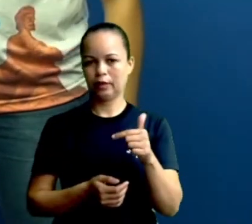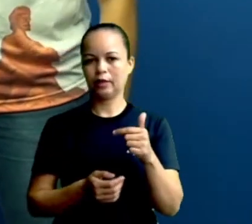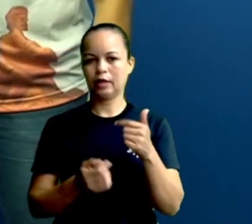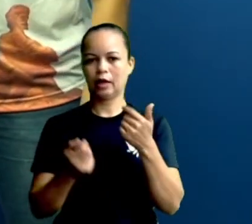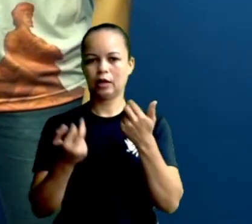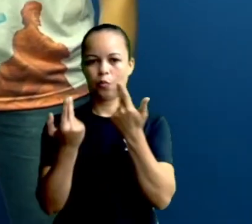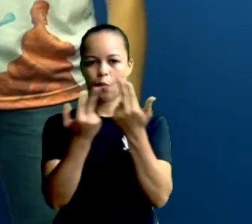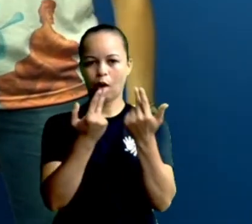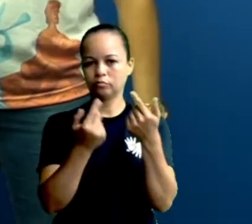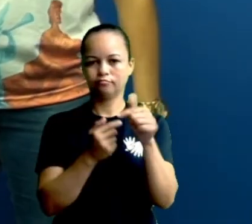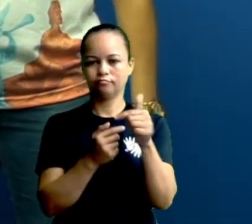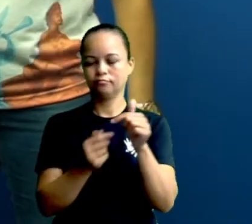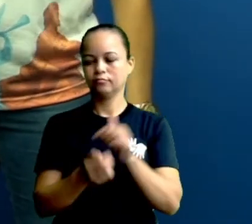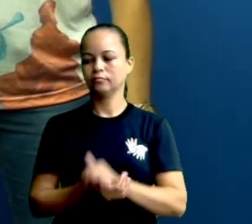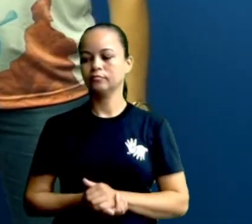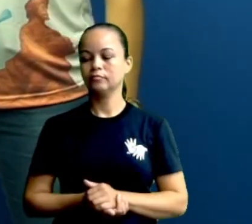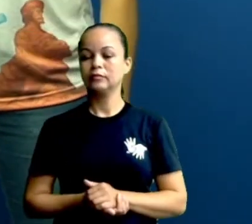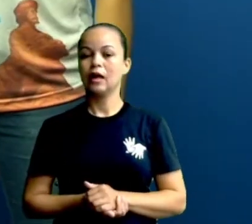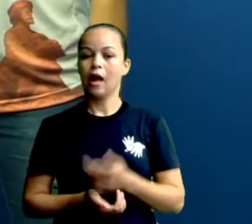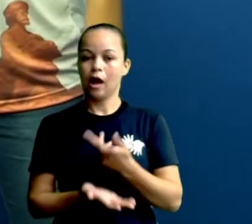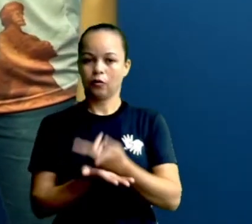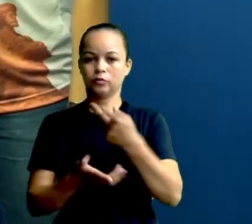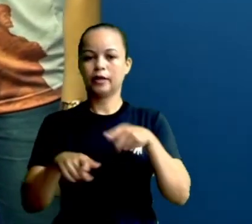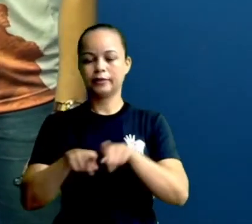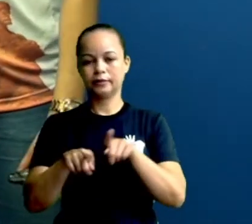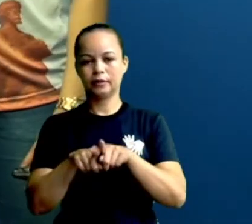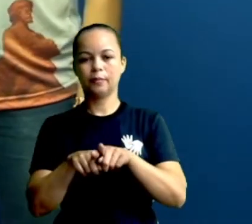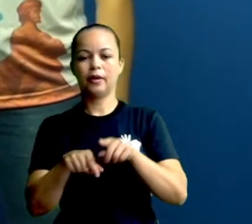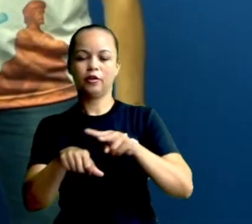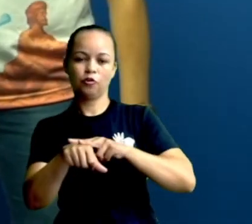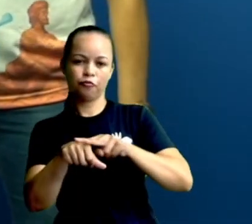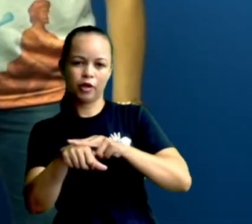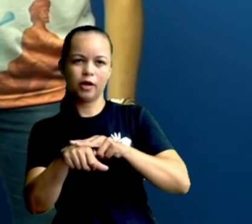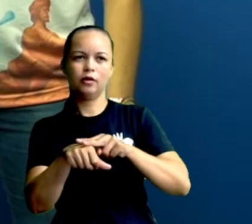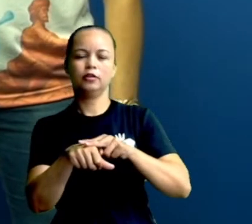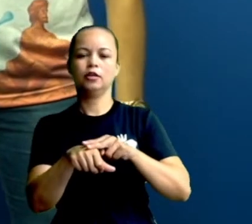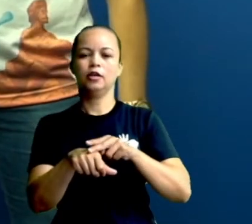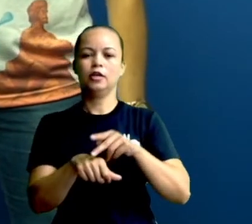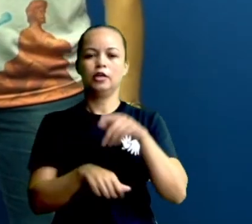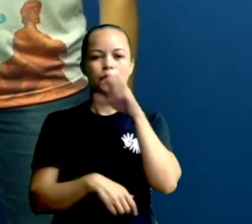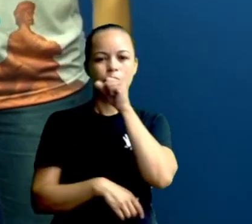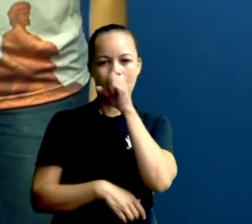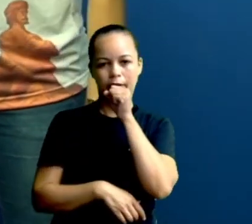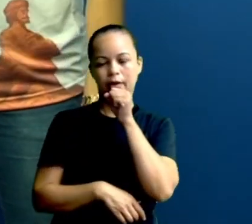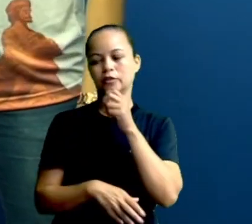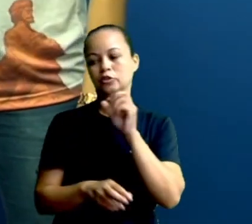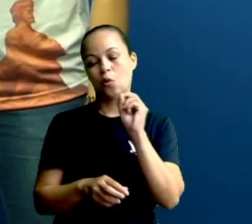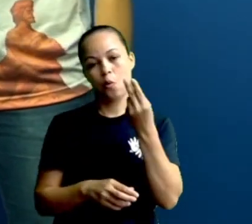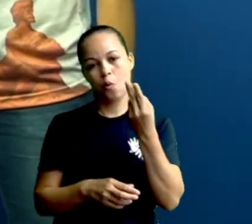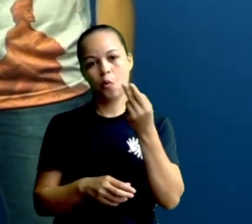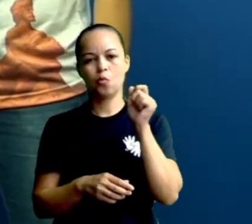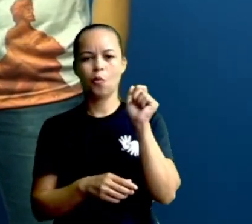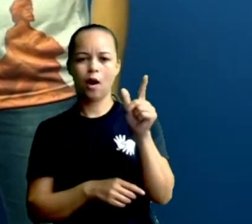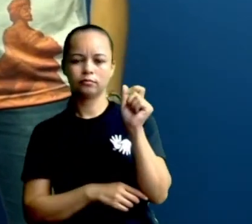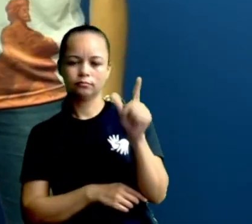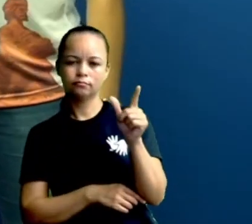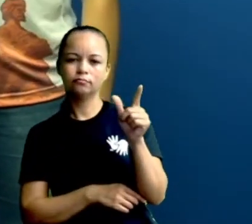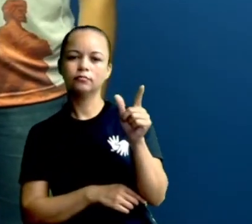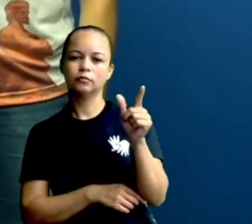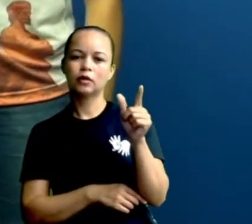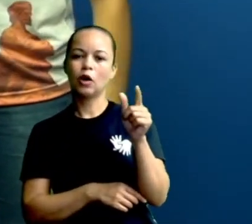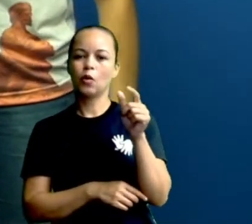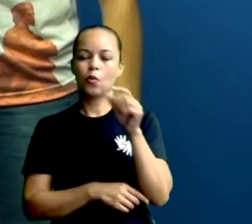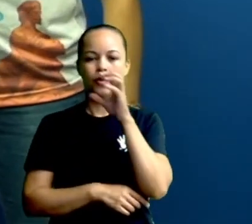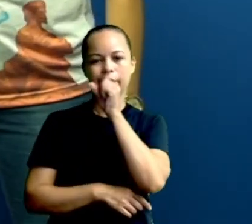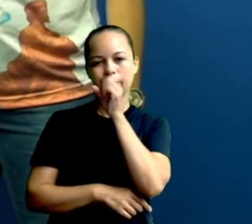medida. O mesmo vai ocorrer com o verde e o laranja, né? Ou o azul e